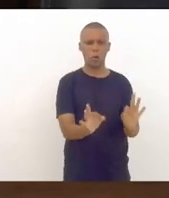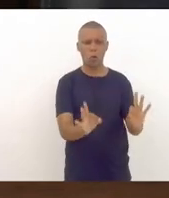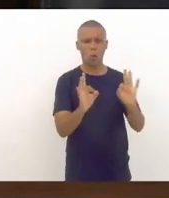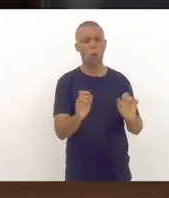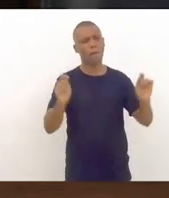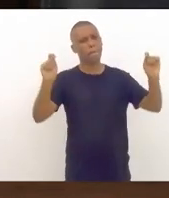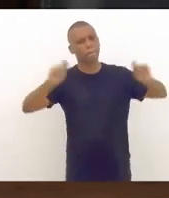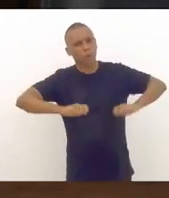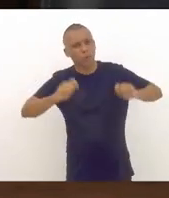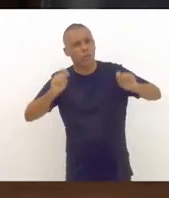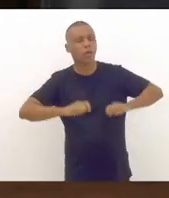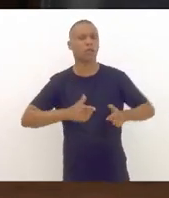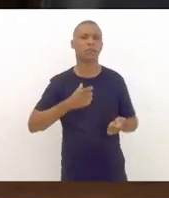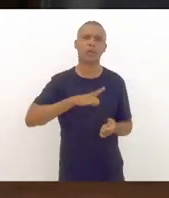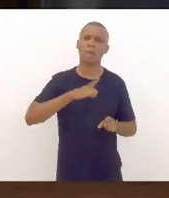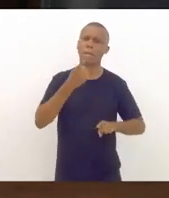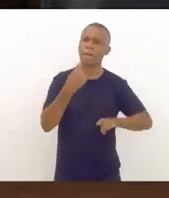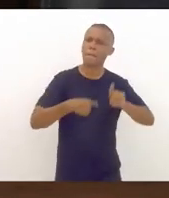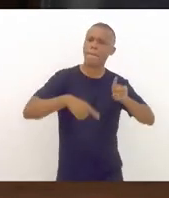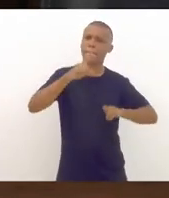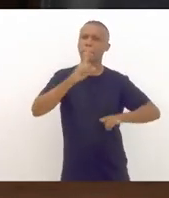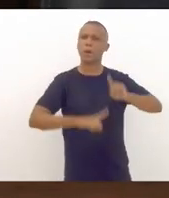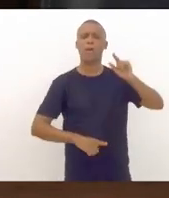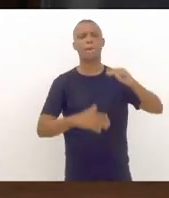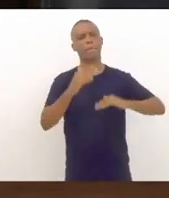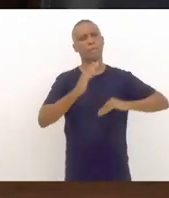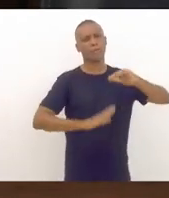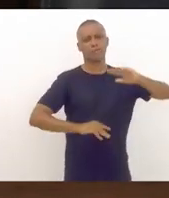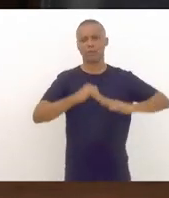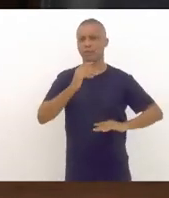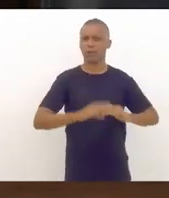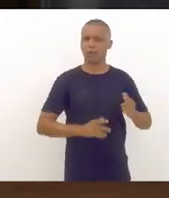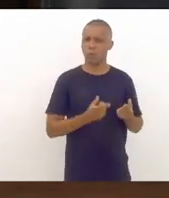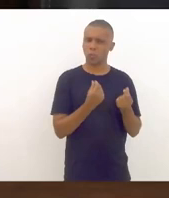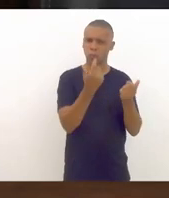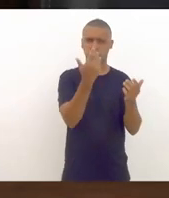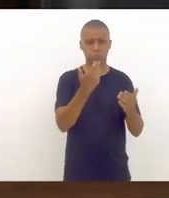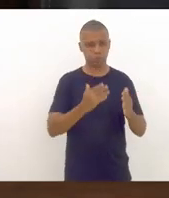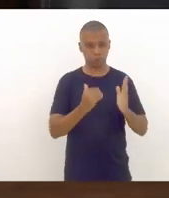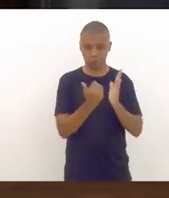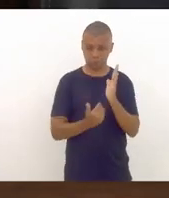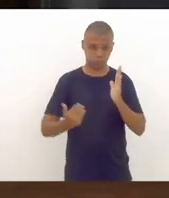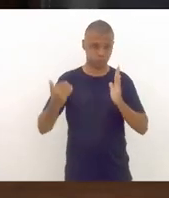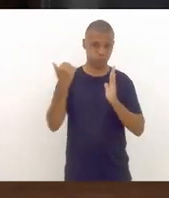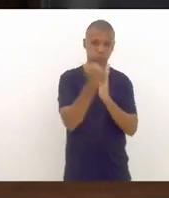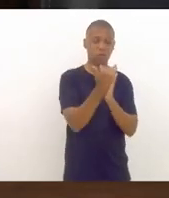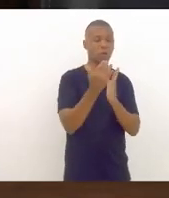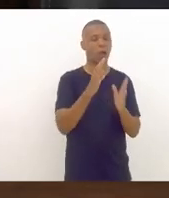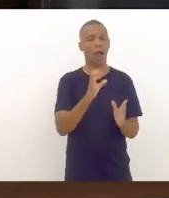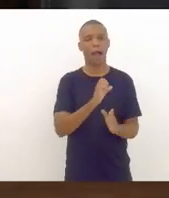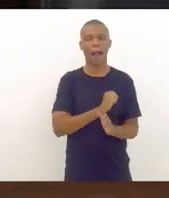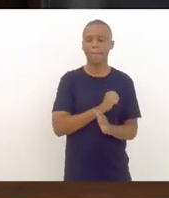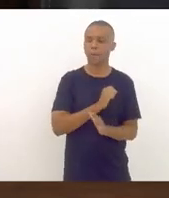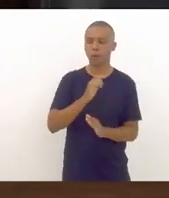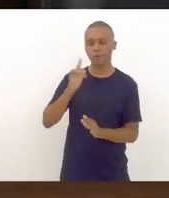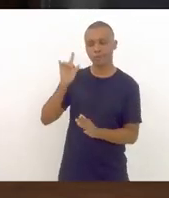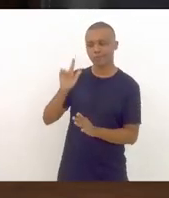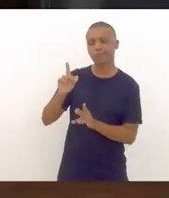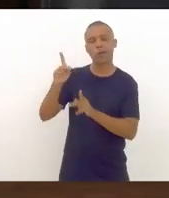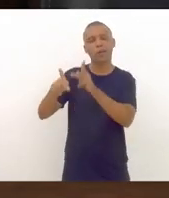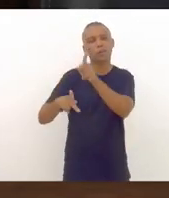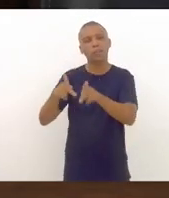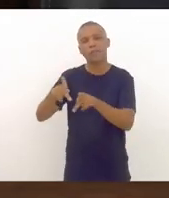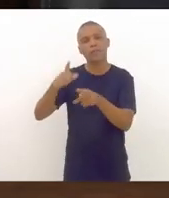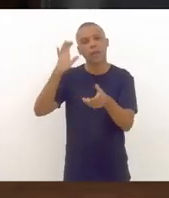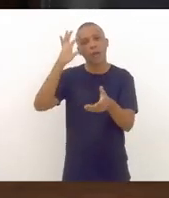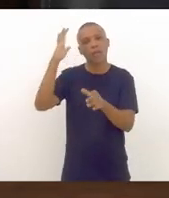podendo ter um sucesso profissional e financeiro muito, muito maior, por um profundo amor a esse povo, você então resolve